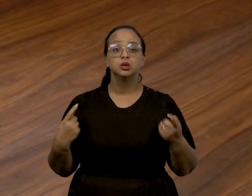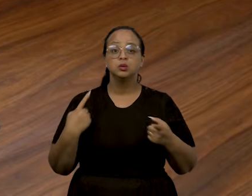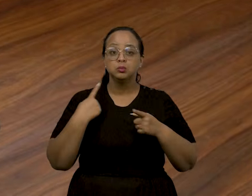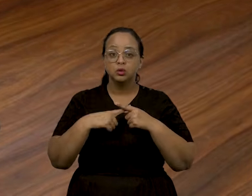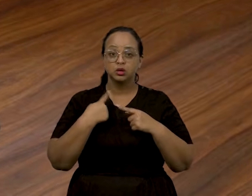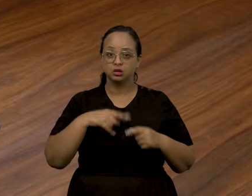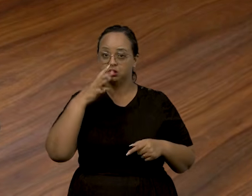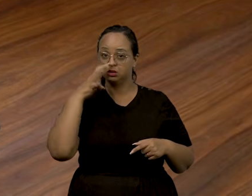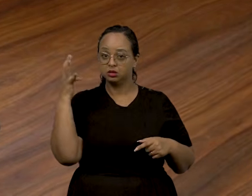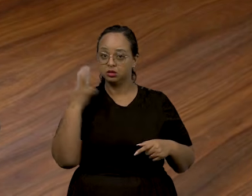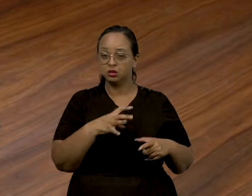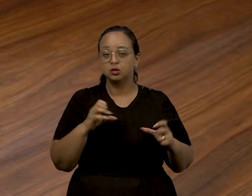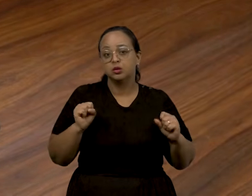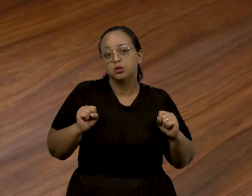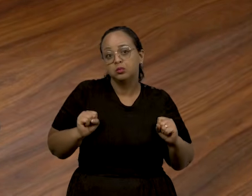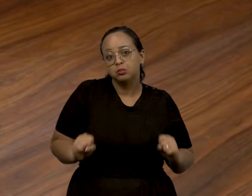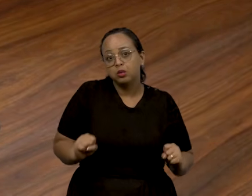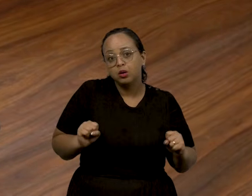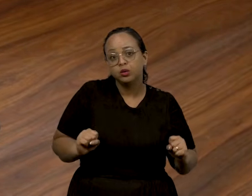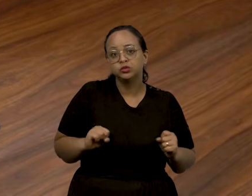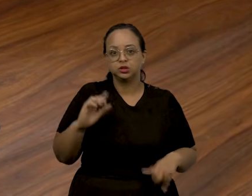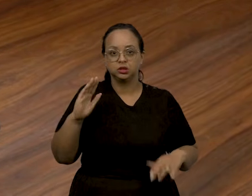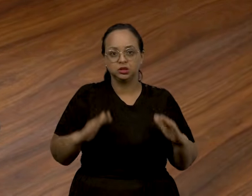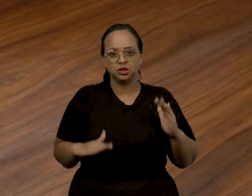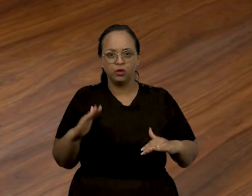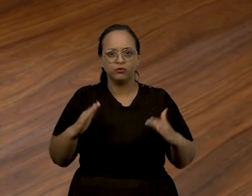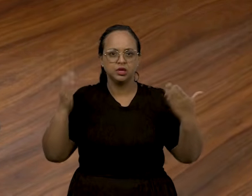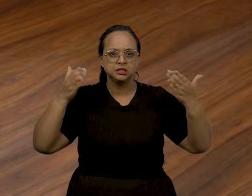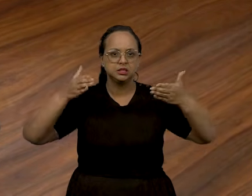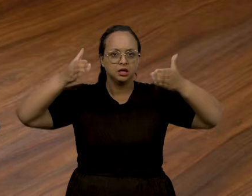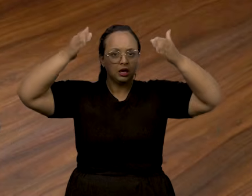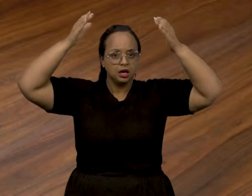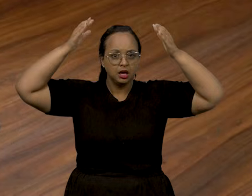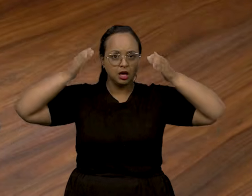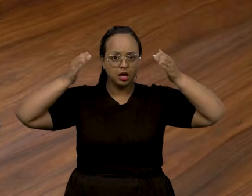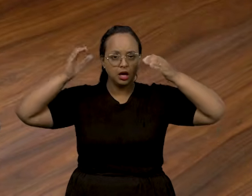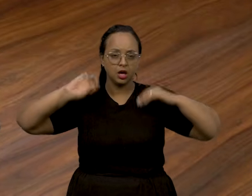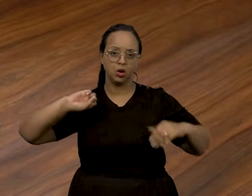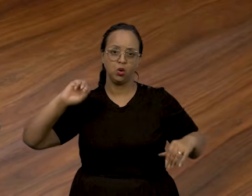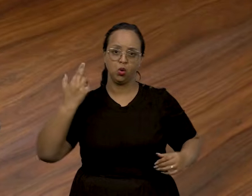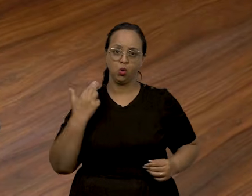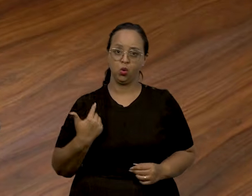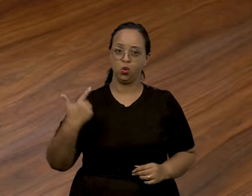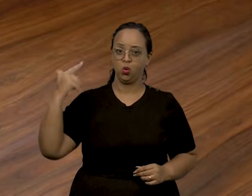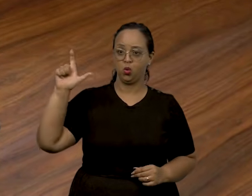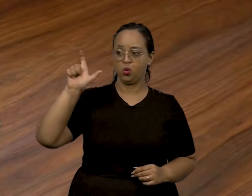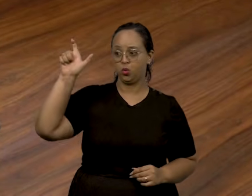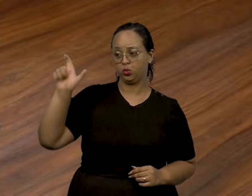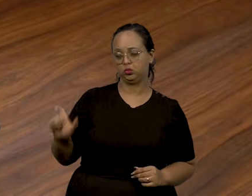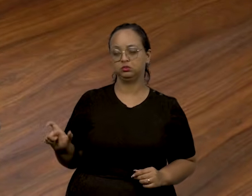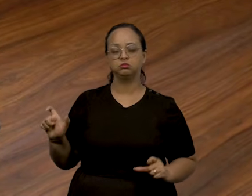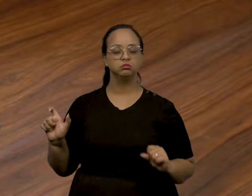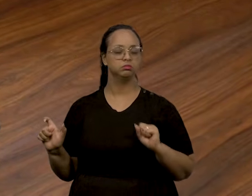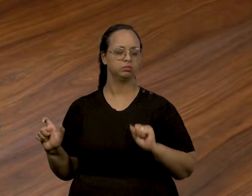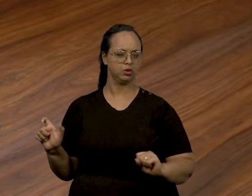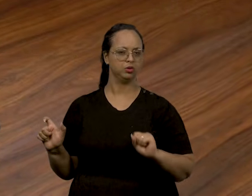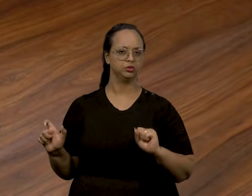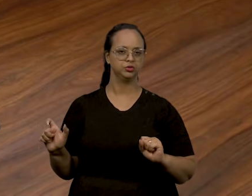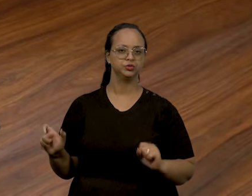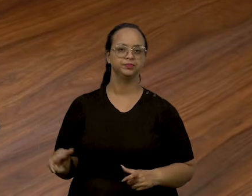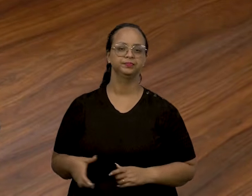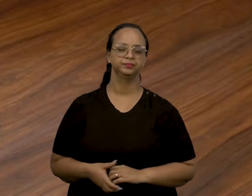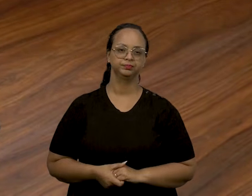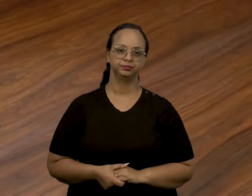Então, pastor Jadson, vamos lá. O que é que você entende aí? Qual é a função? Explica para nós melhor essa função aí de juiz,